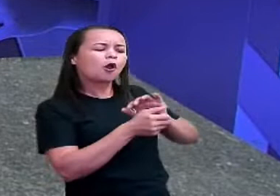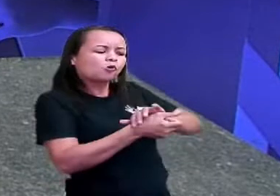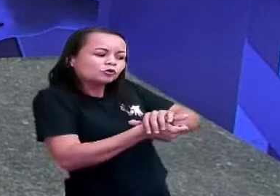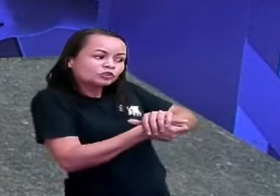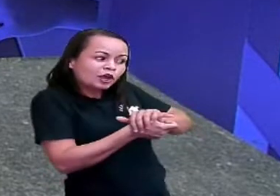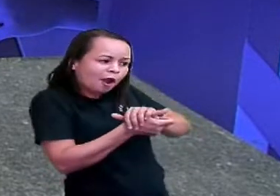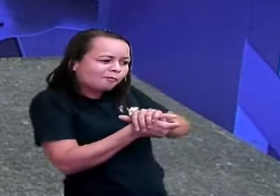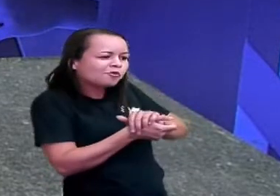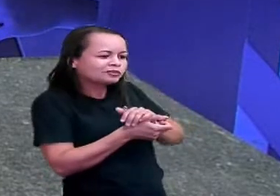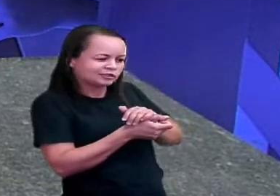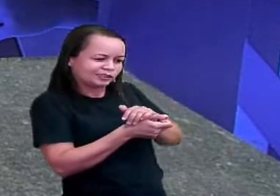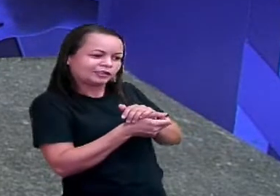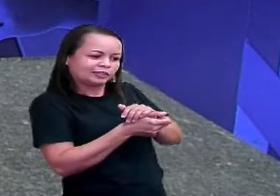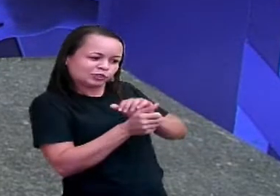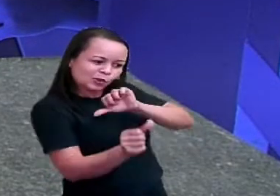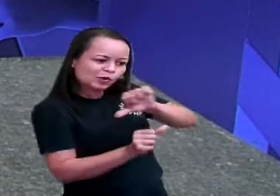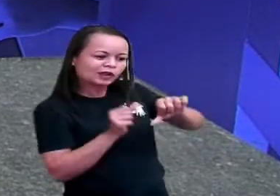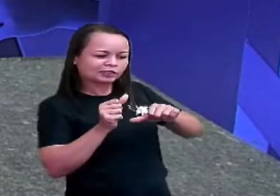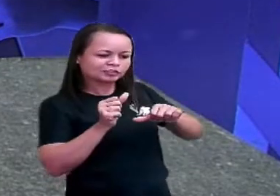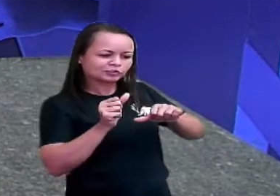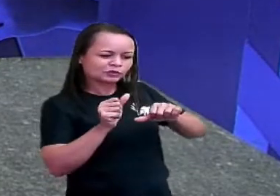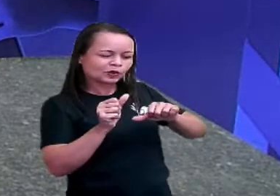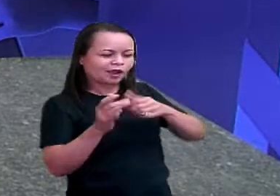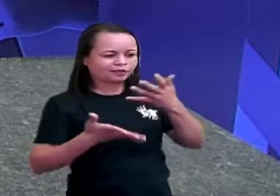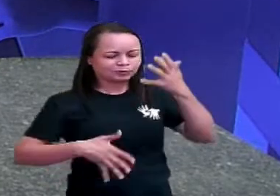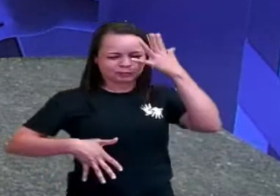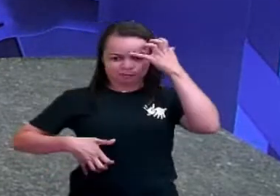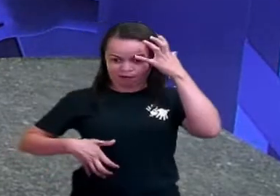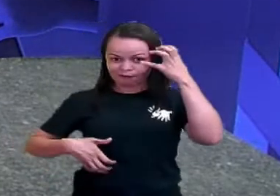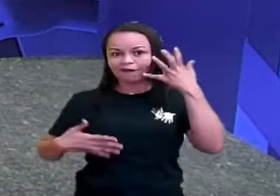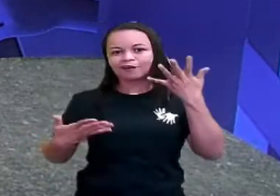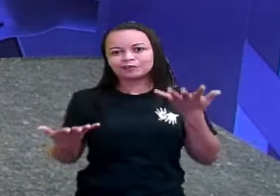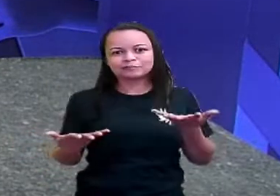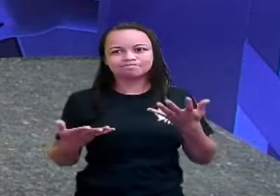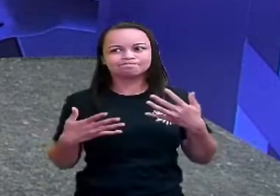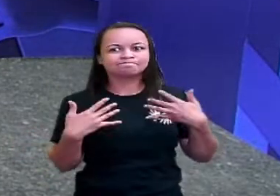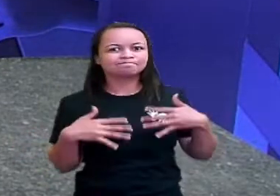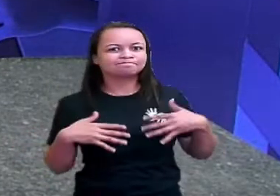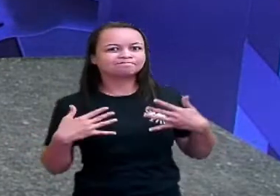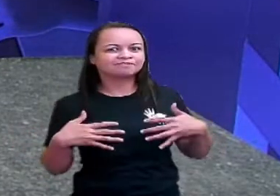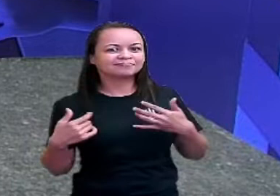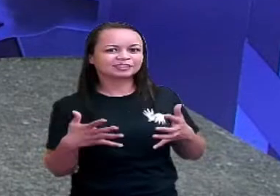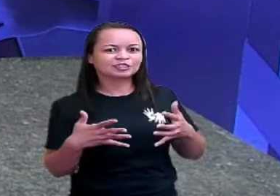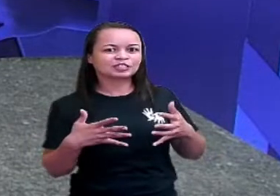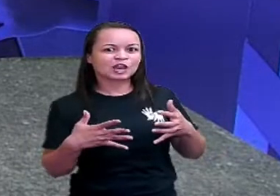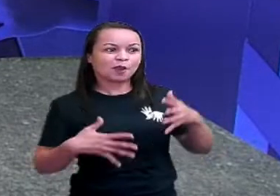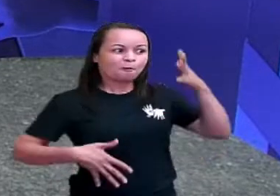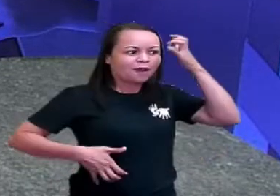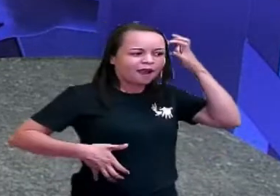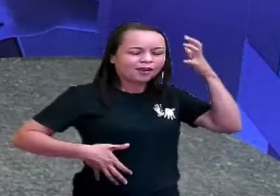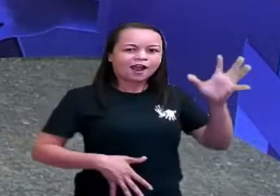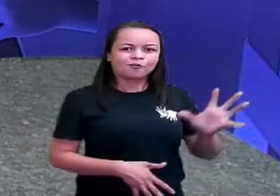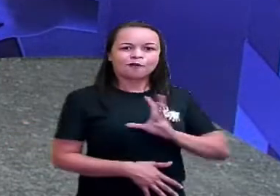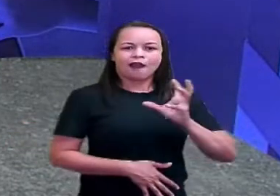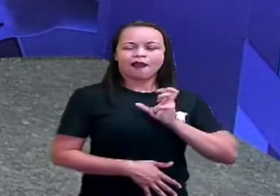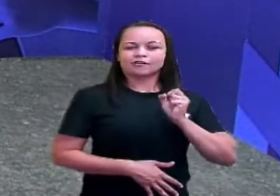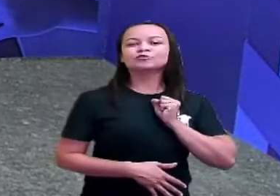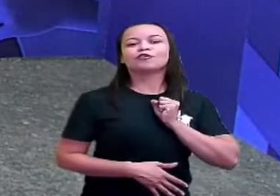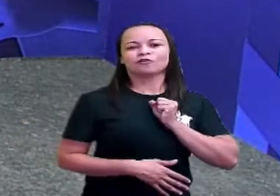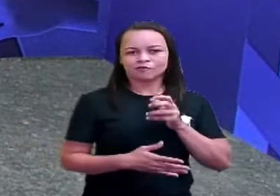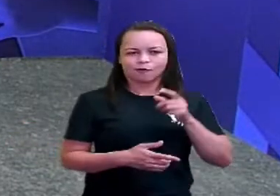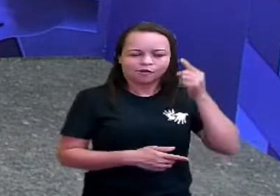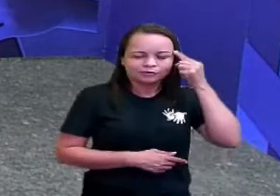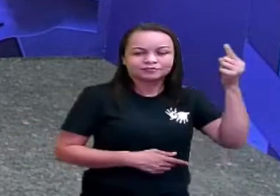jabuti fantasiado de macaco. O macaco adorou a ideia e lá foi